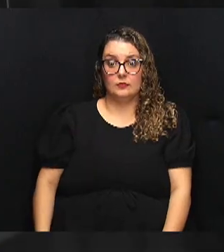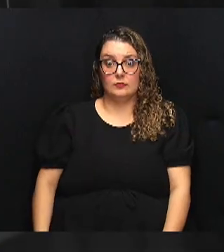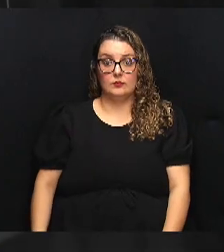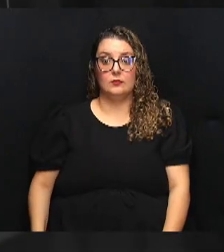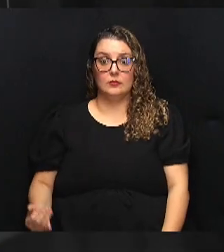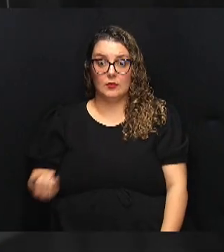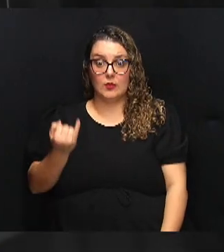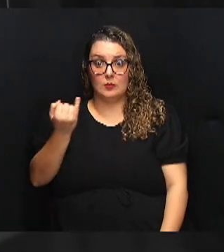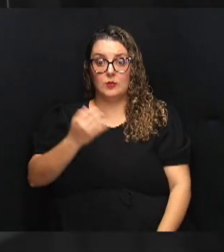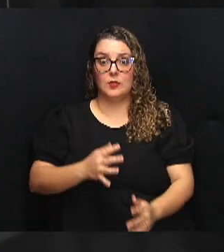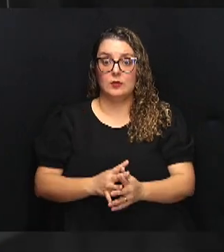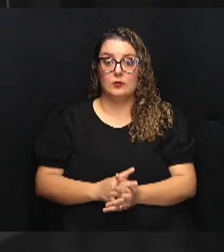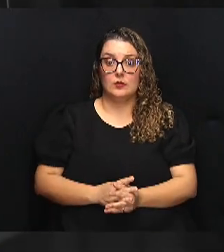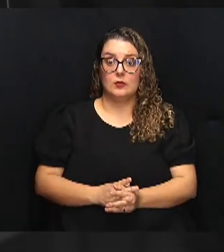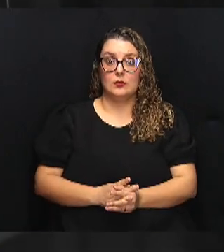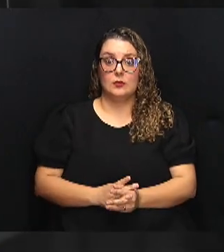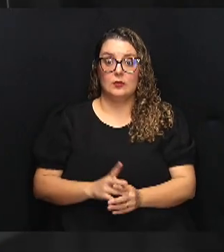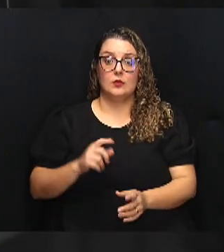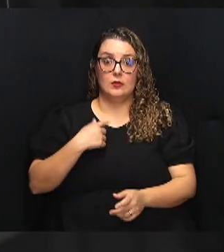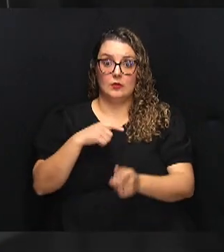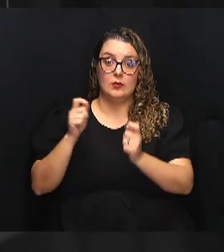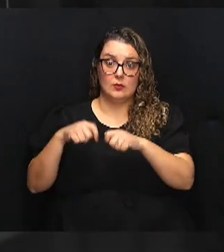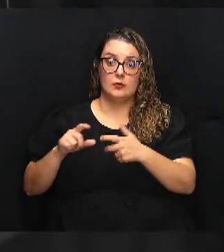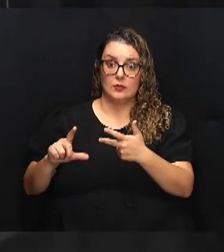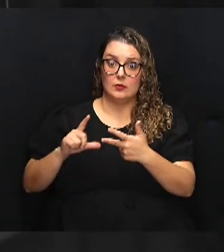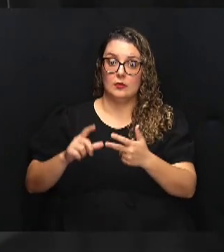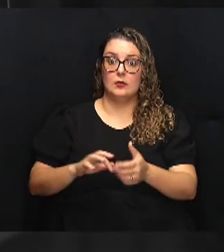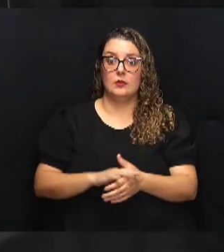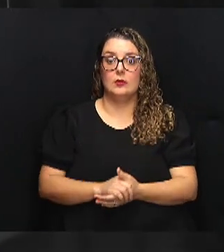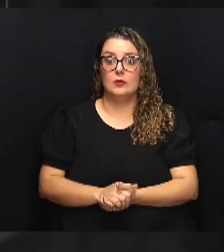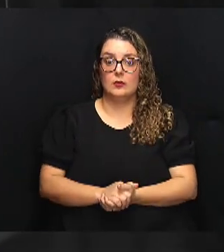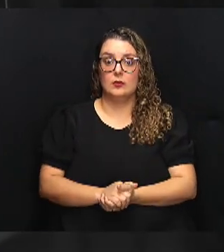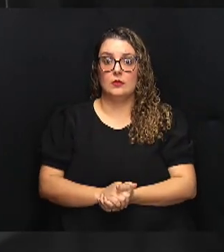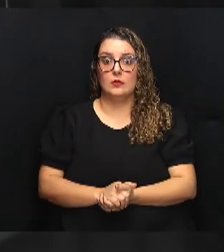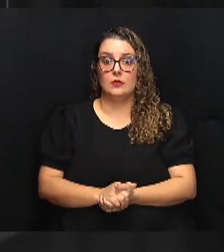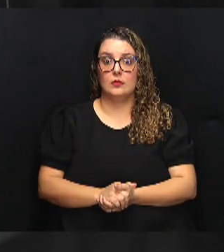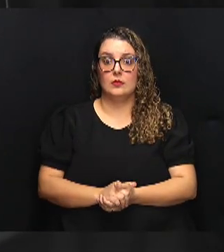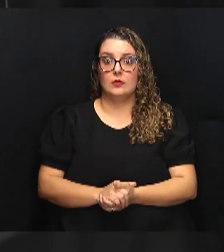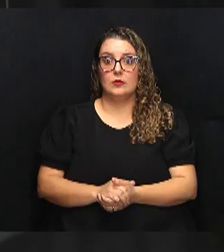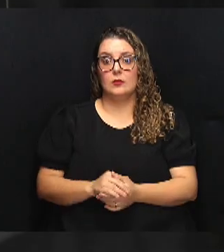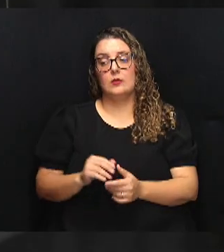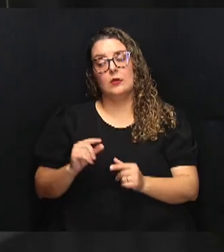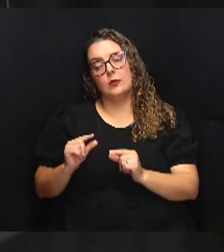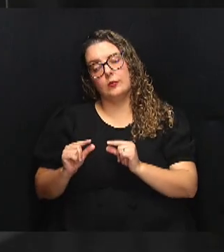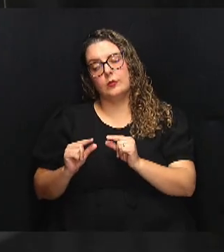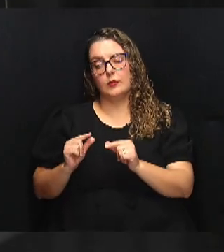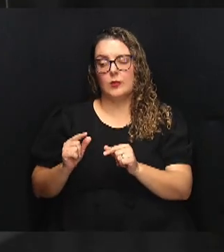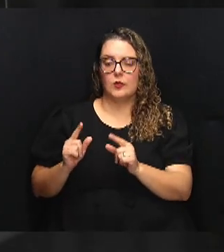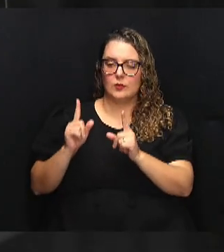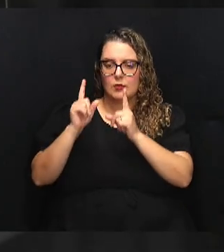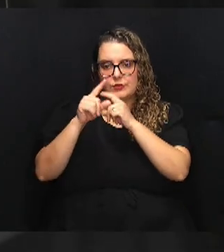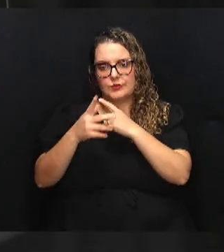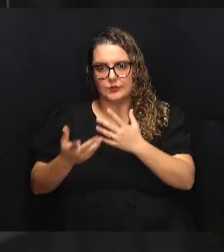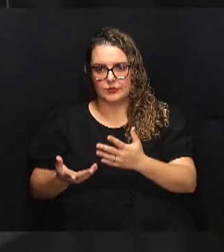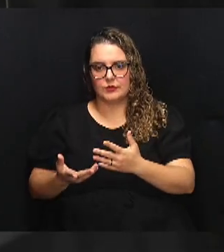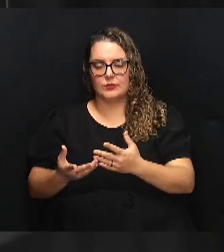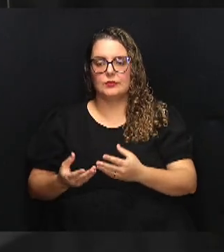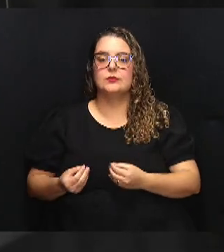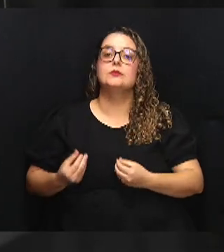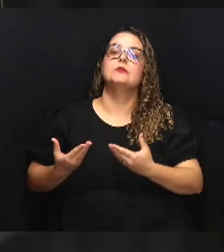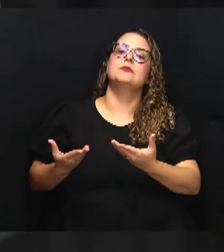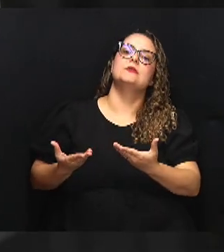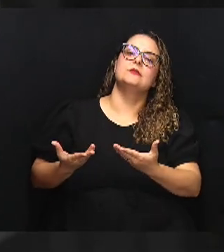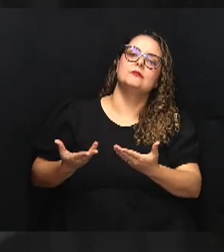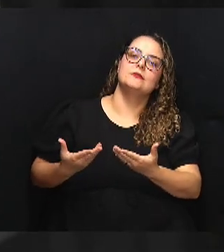né? A nossa competência para legislar, né, ela acaba sendo um pouco engessada, então a gente tem que dar os